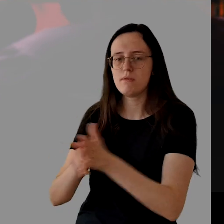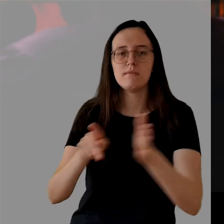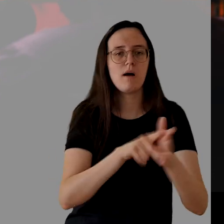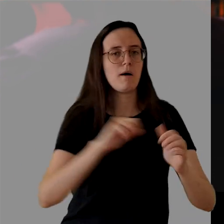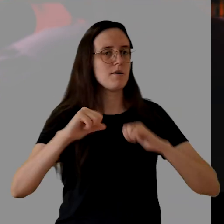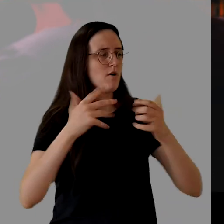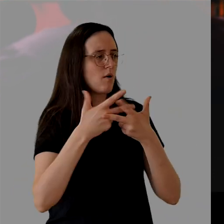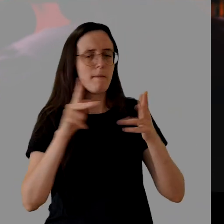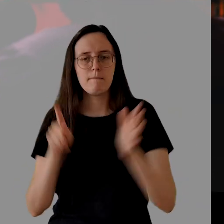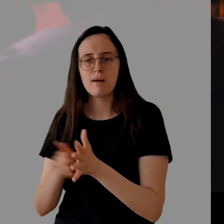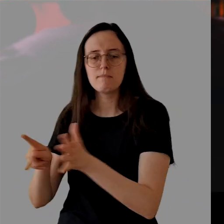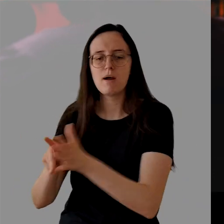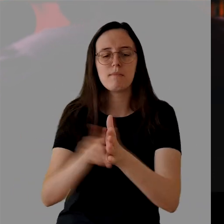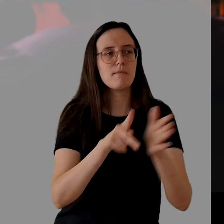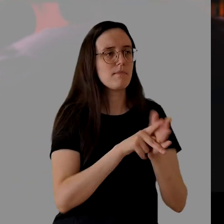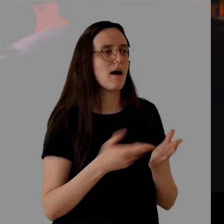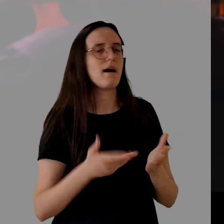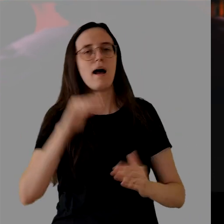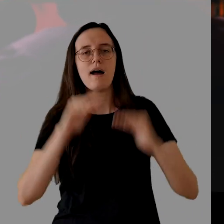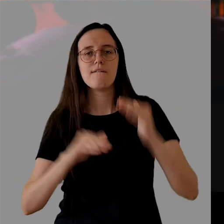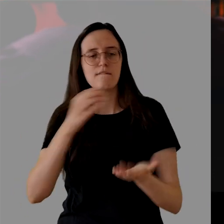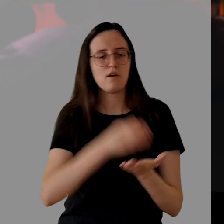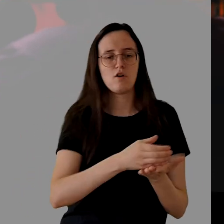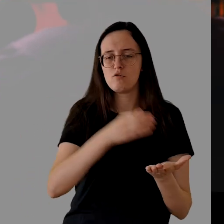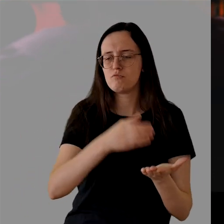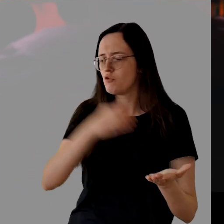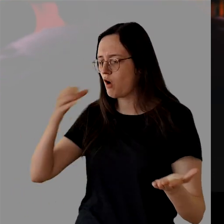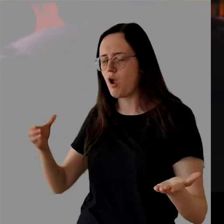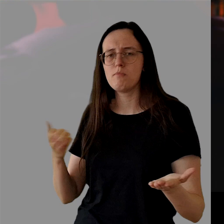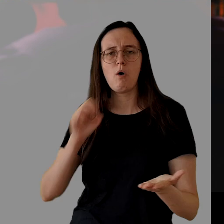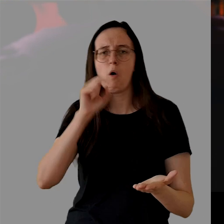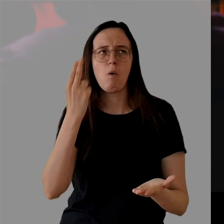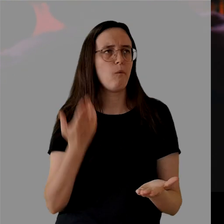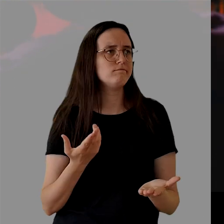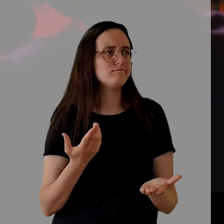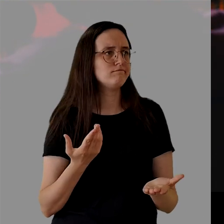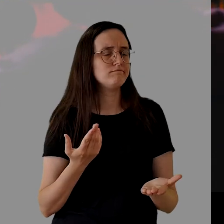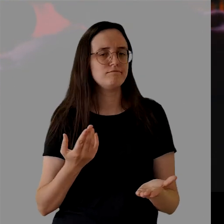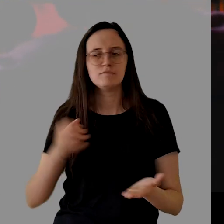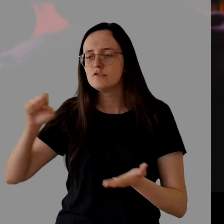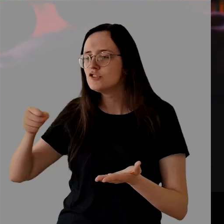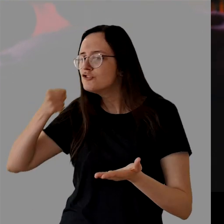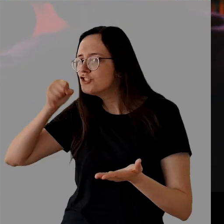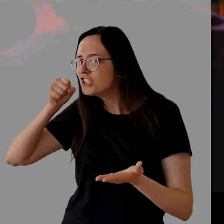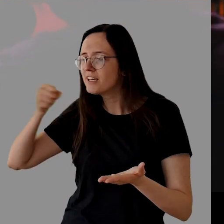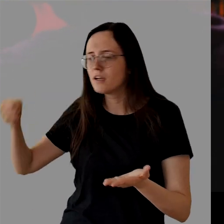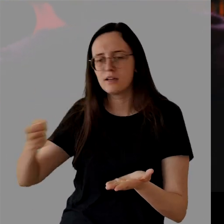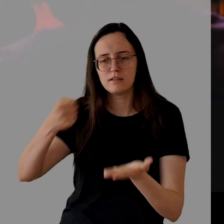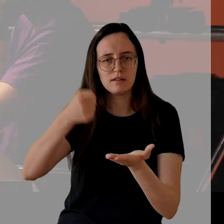né? Do jeito que a pessoa, sei lá, tira um copo da mesa ou coloca uma xícara num pires,